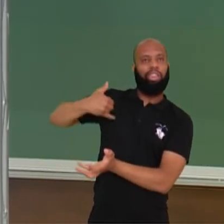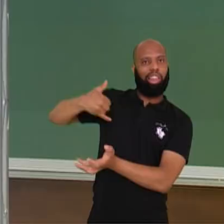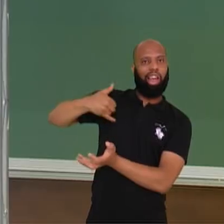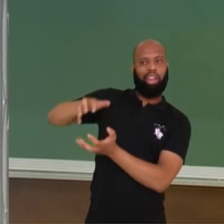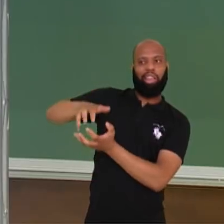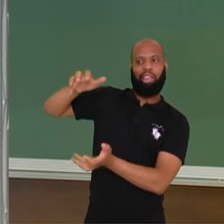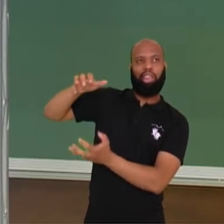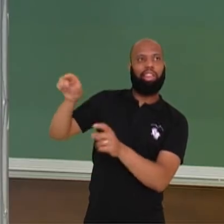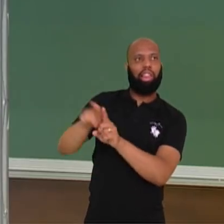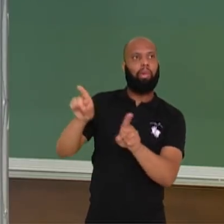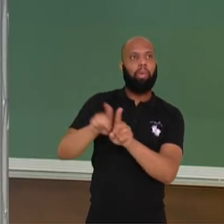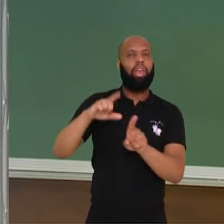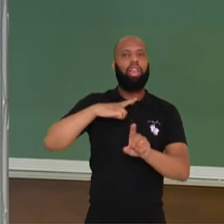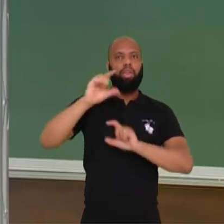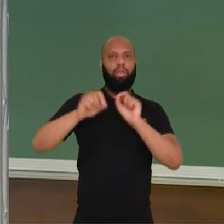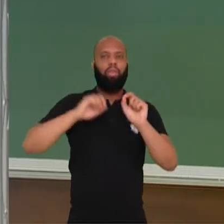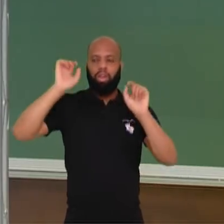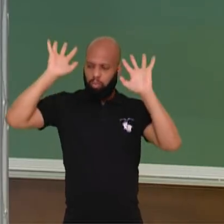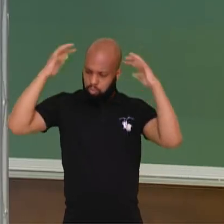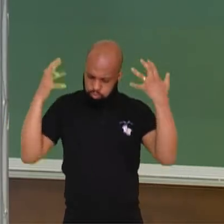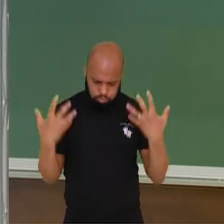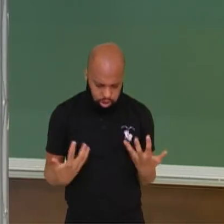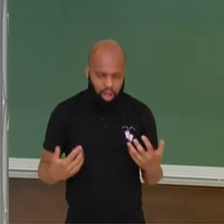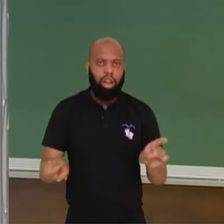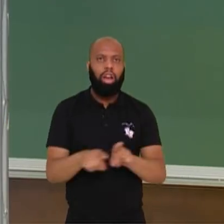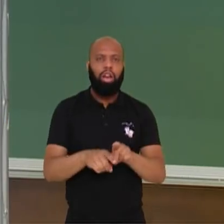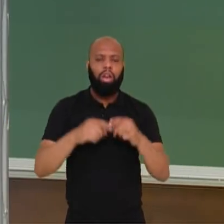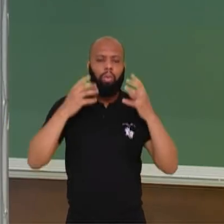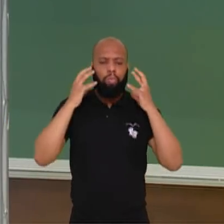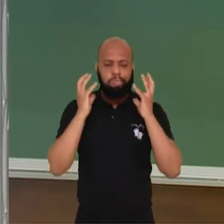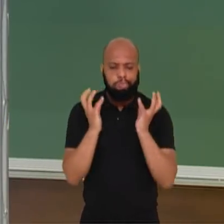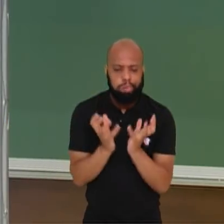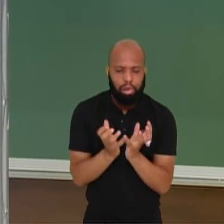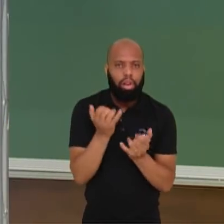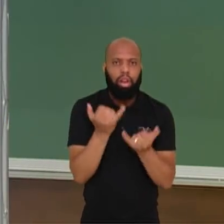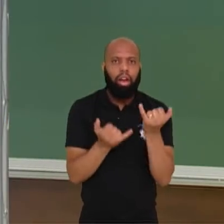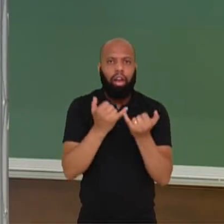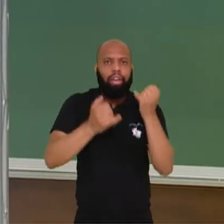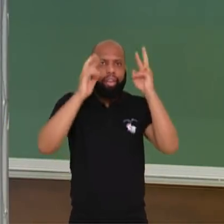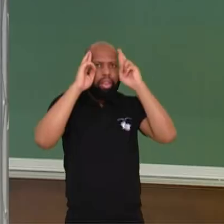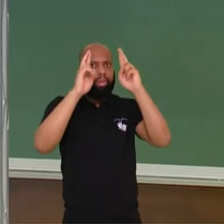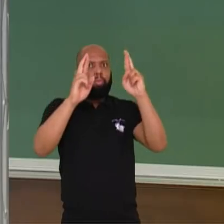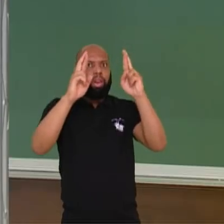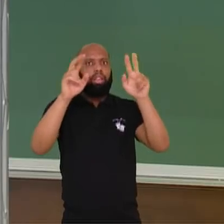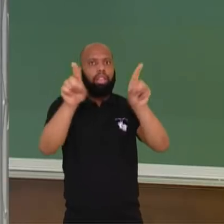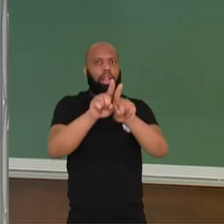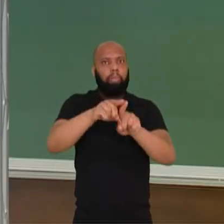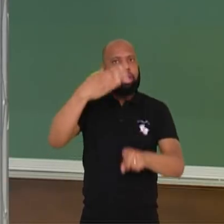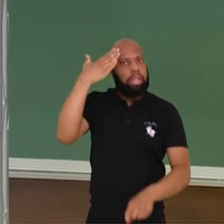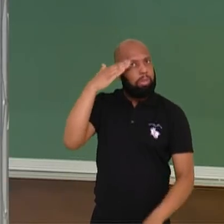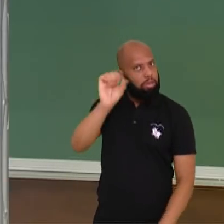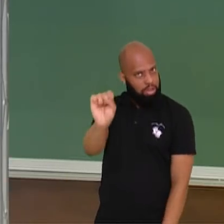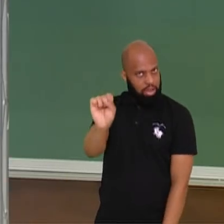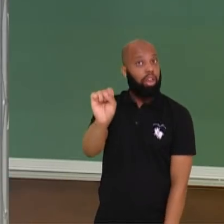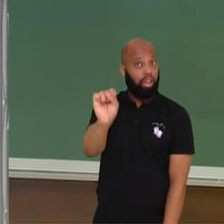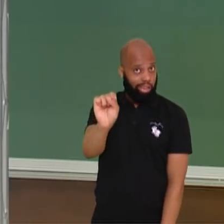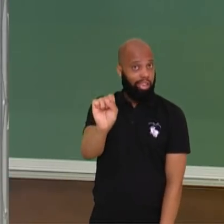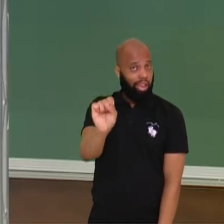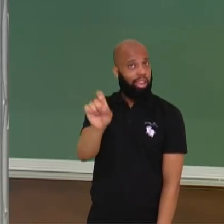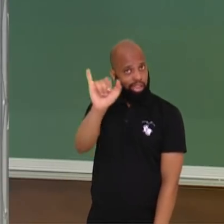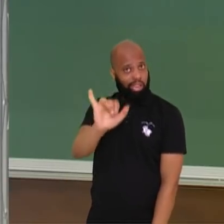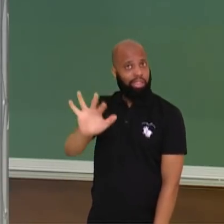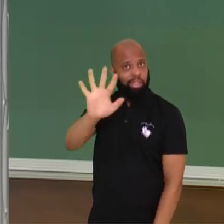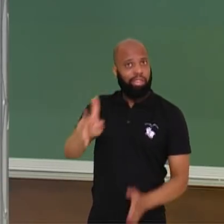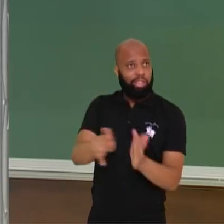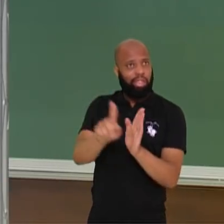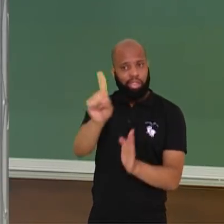sua longevidade, a barba, um sinal de respeito e sabedoria, né? Essa imagem é uma imagem típica de